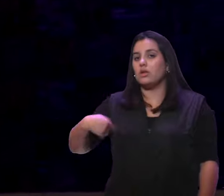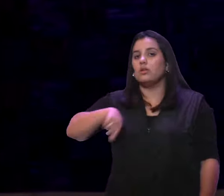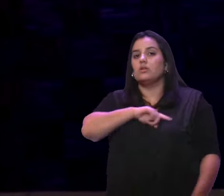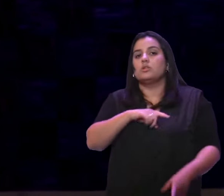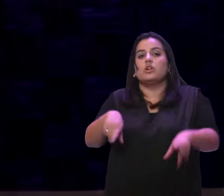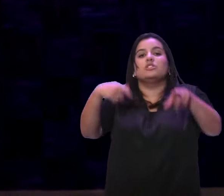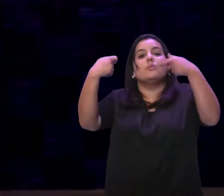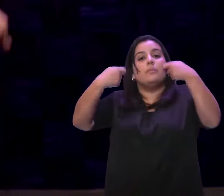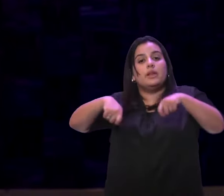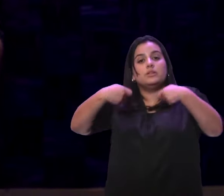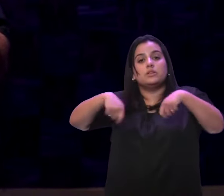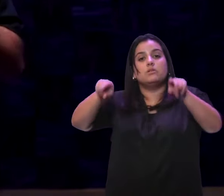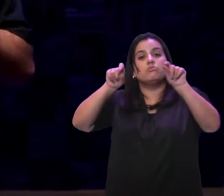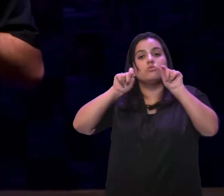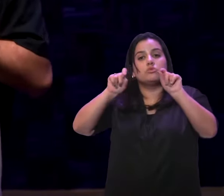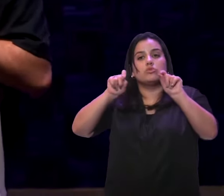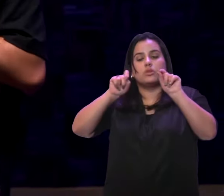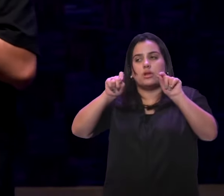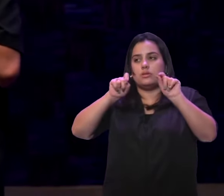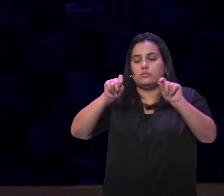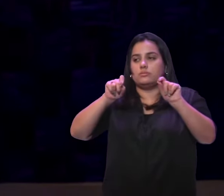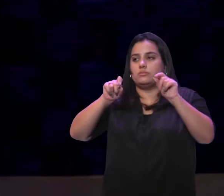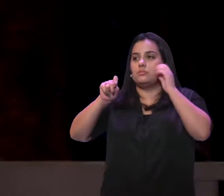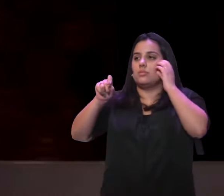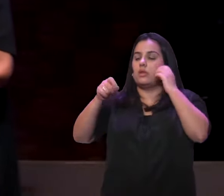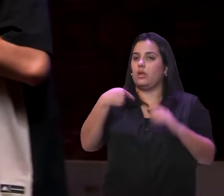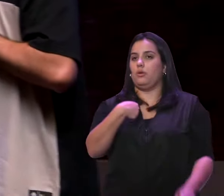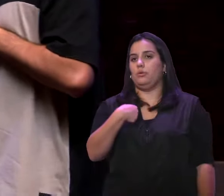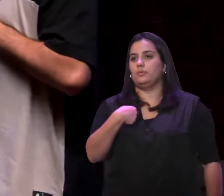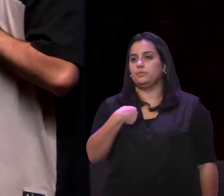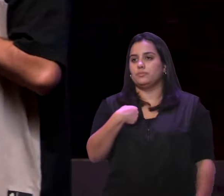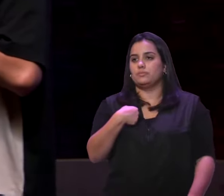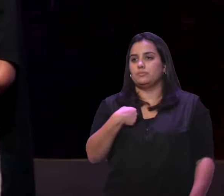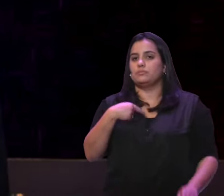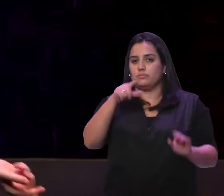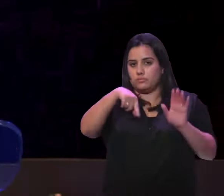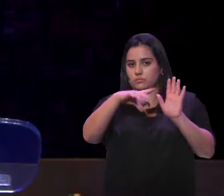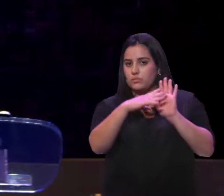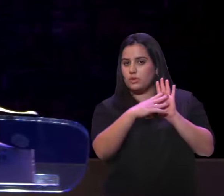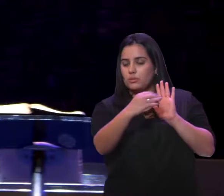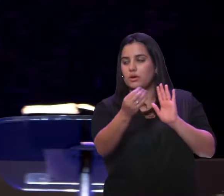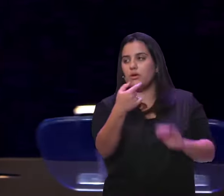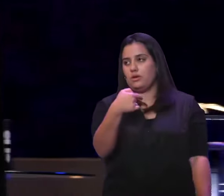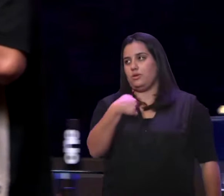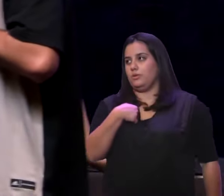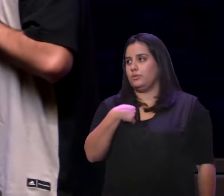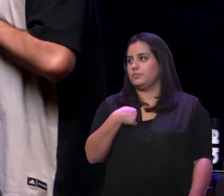ser reverentes. Repete assim comigo: eu, mais alto que você não está no velório, eu